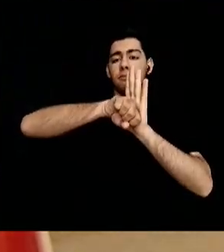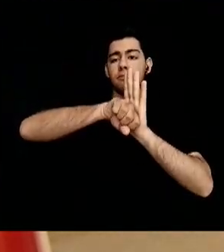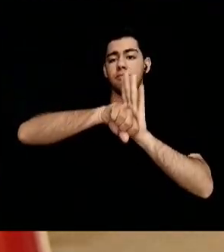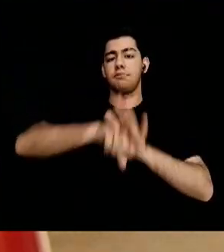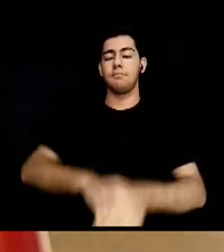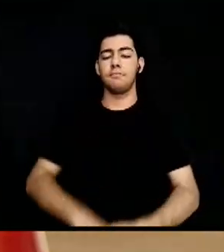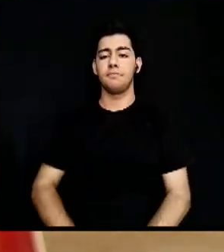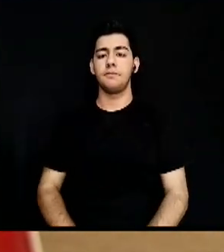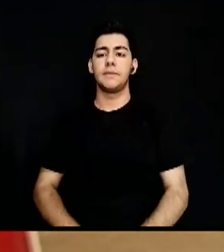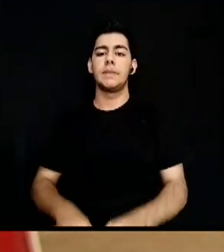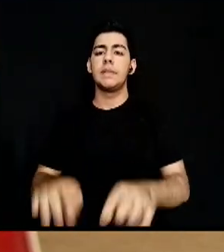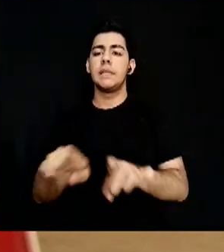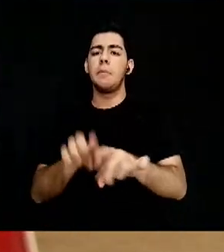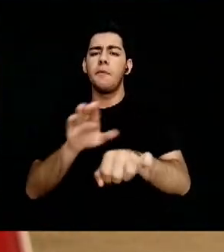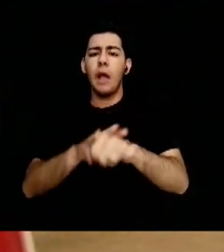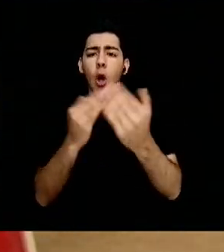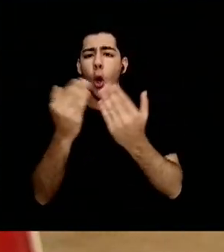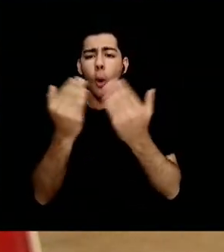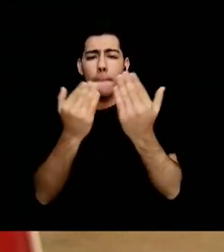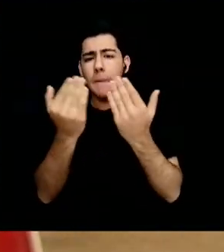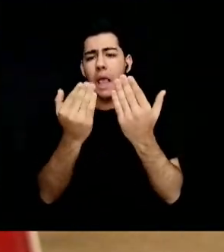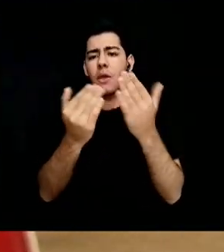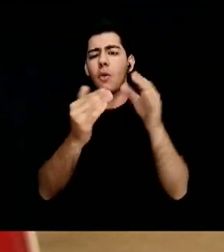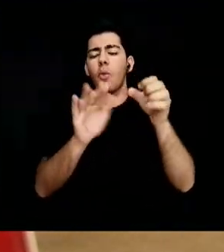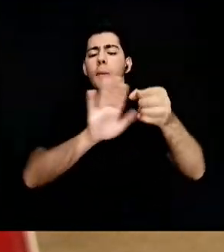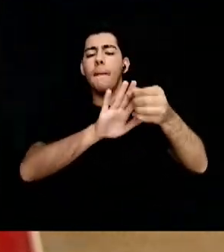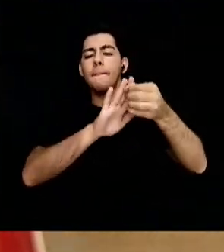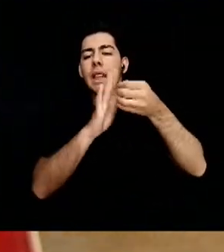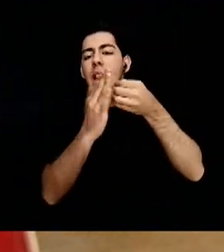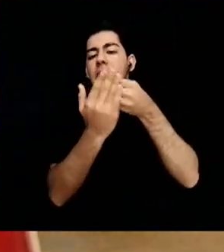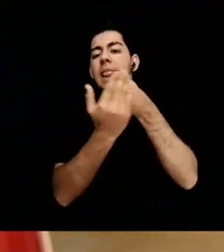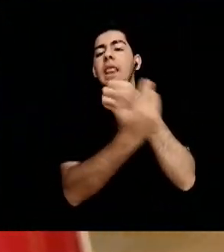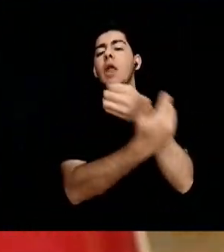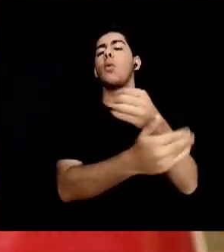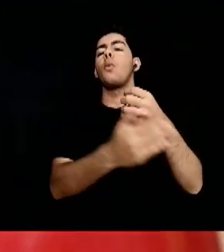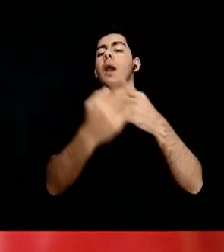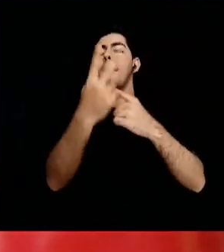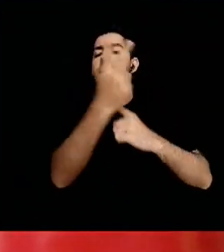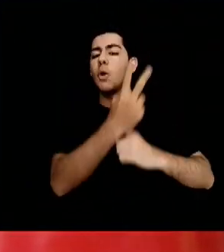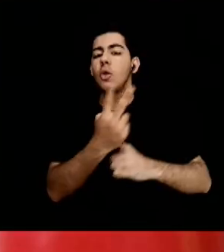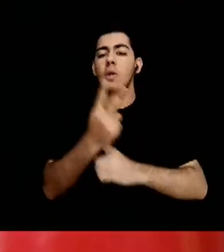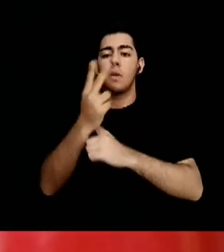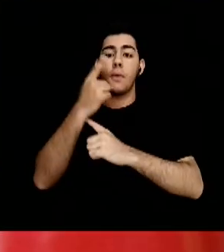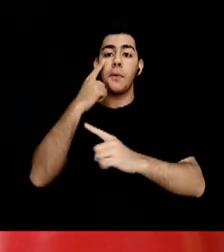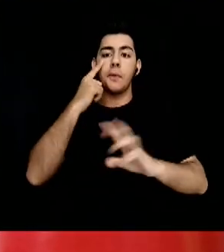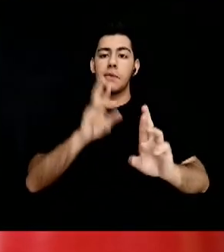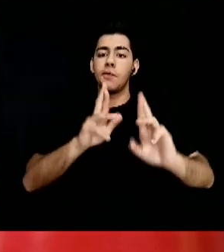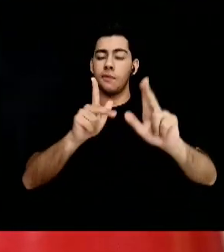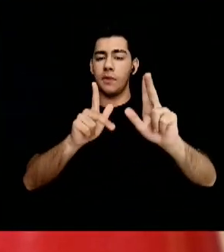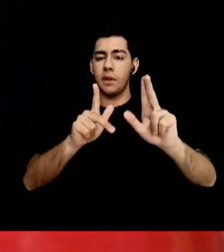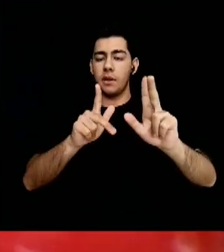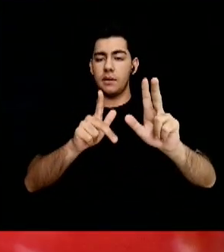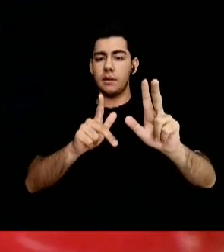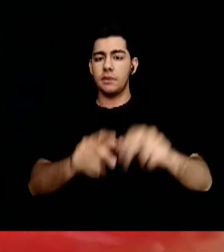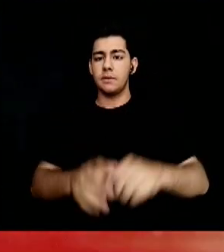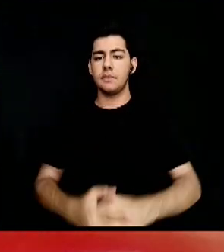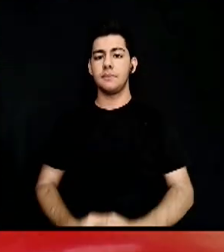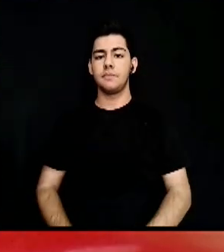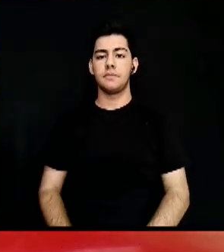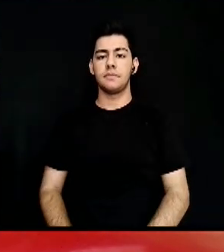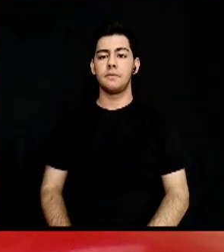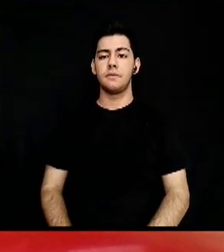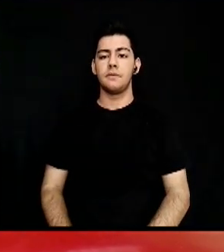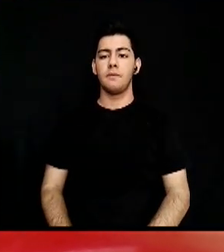película, né? Você consegue perceber a diferença, ó, aqui não tem, com um brilho e o outro